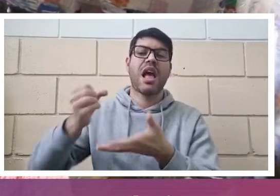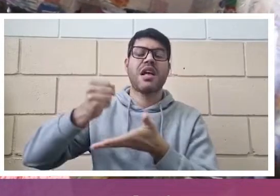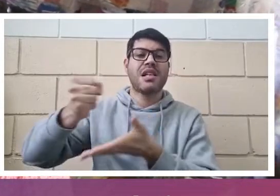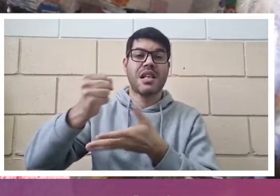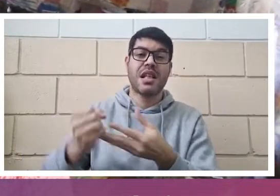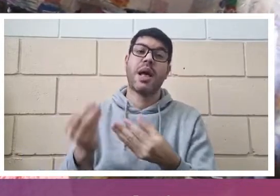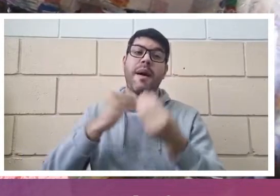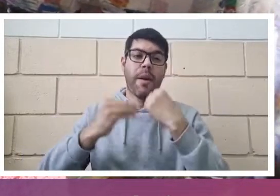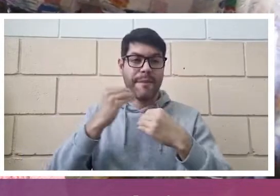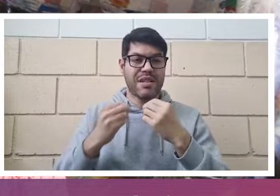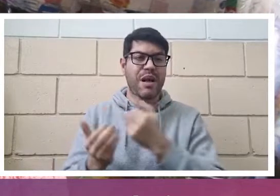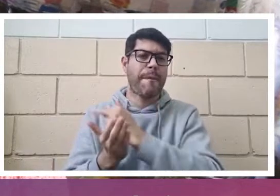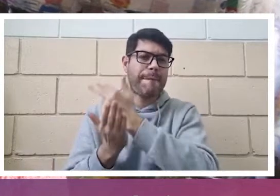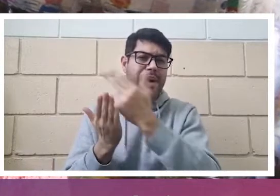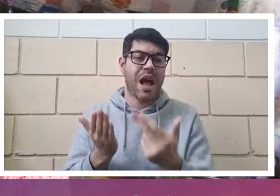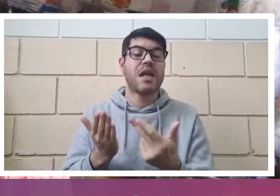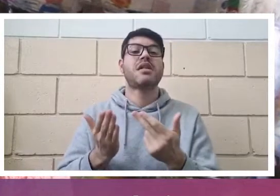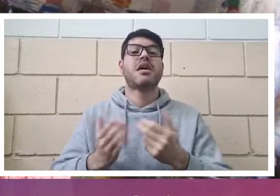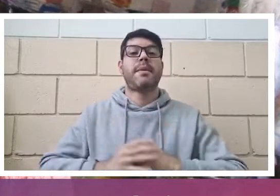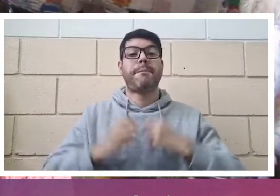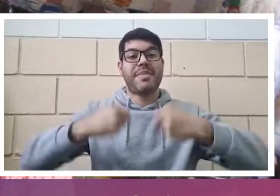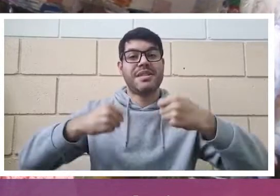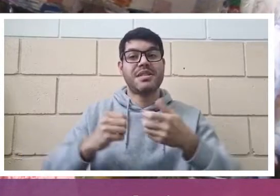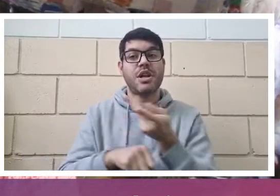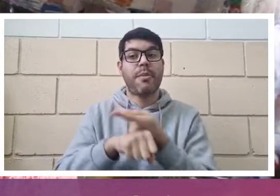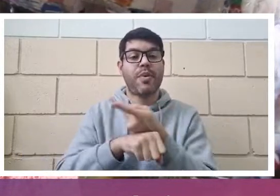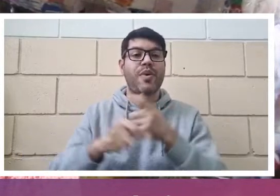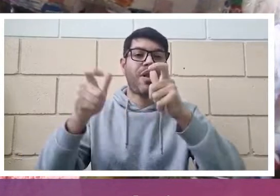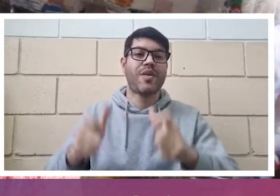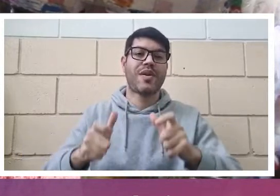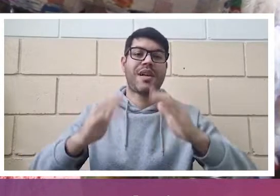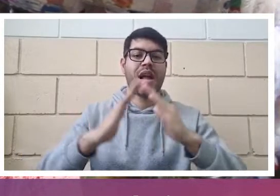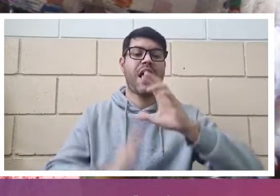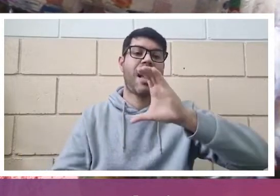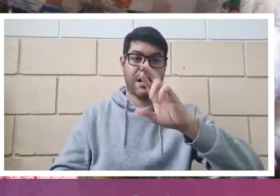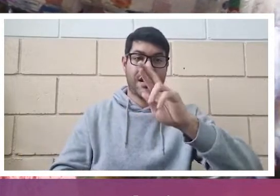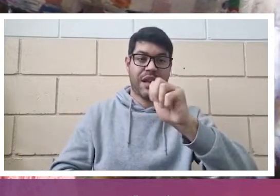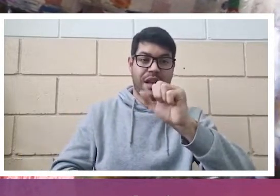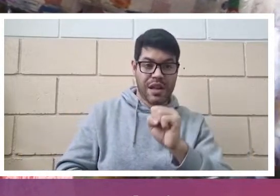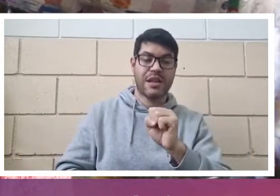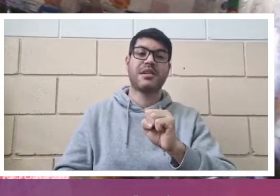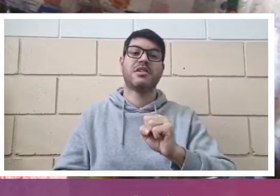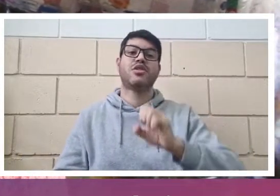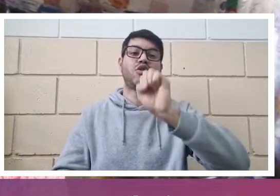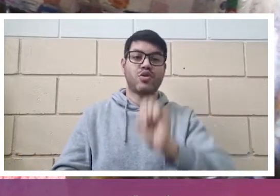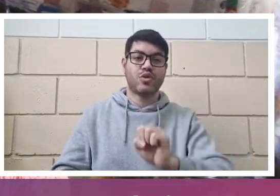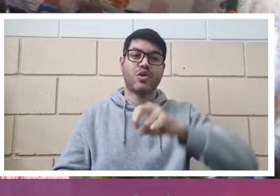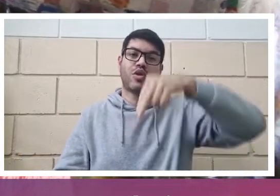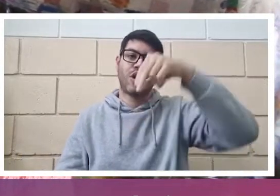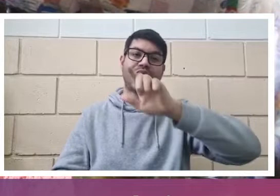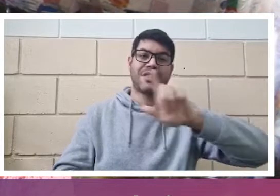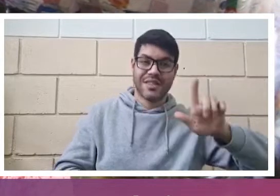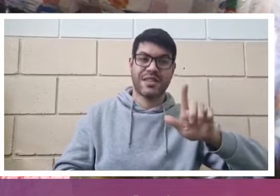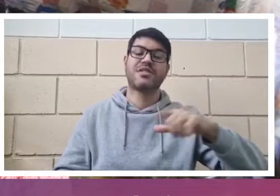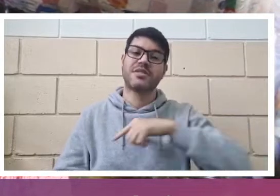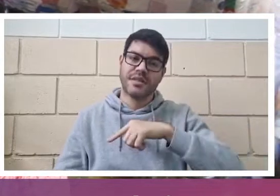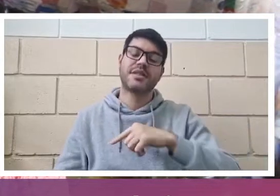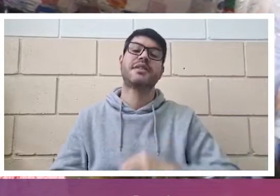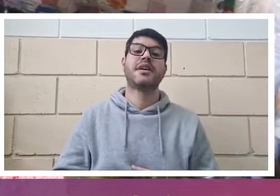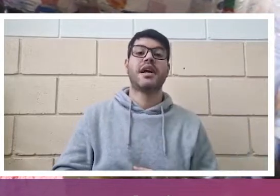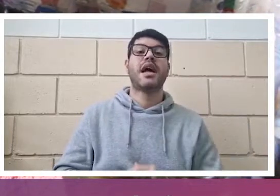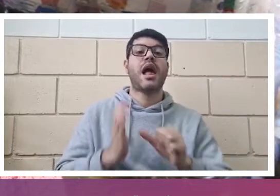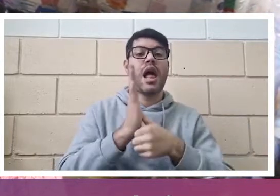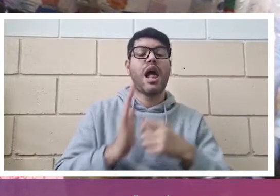sul, norte e leste. Leva os documentos pessoais, RG, CPF, importante, carteira de trabalho, que a assistente social vai